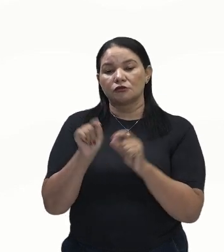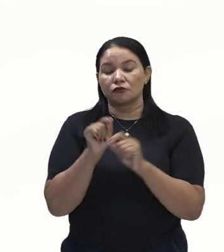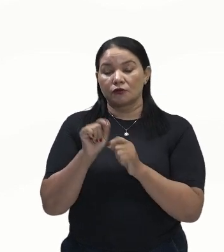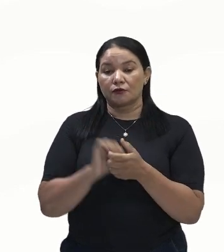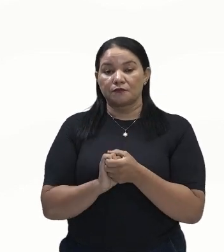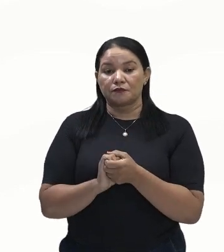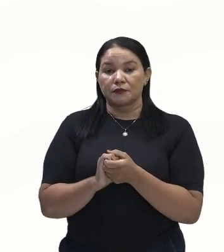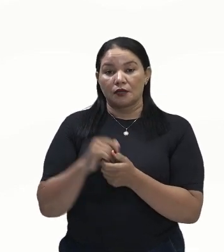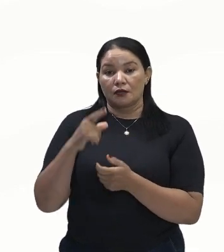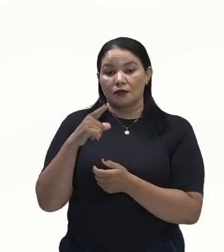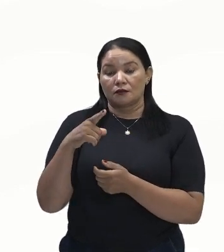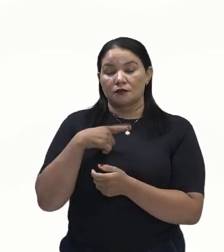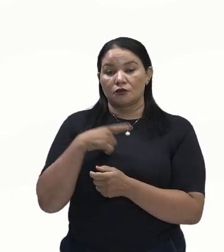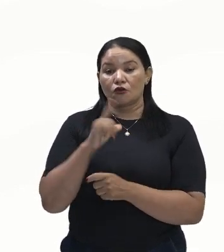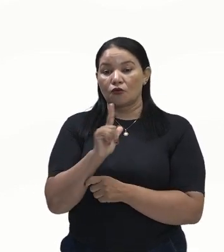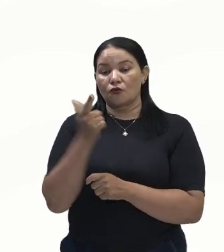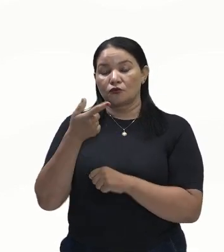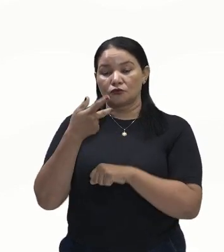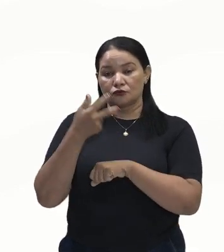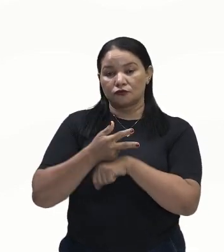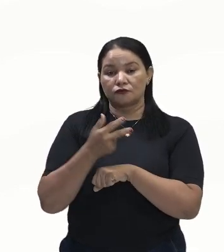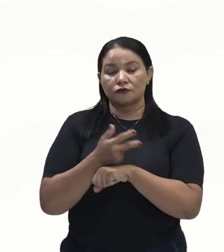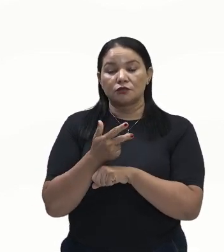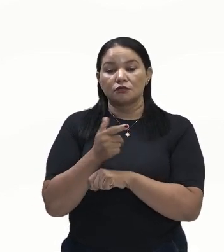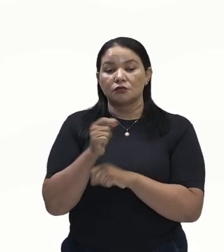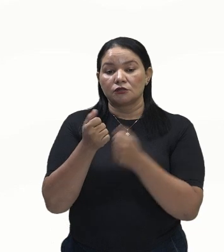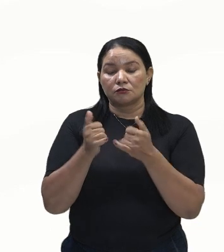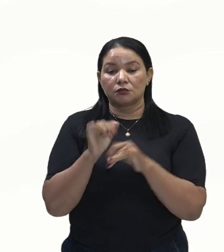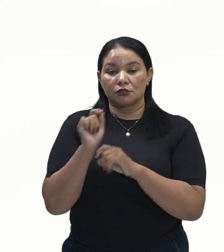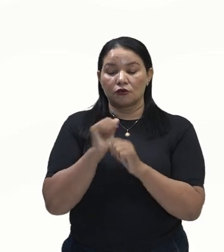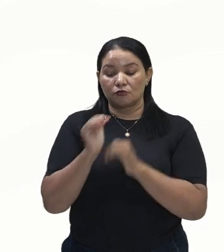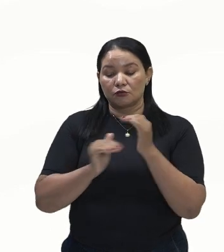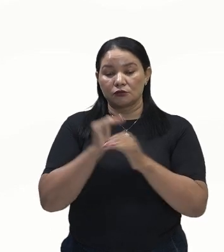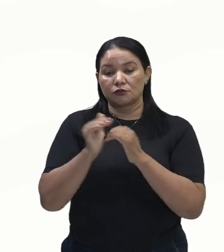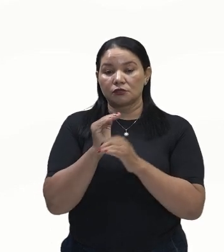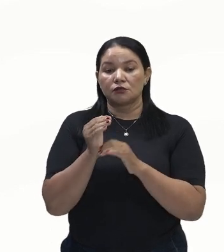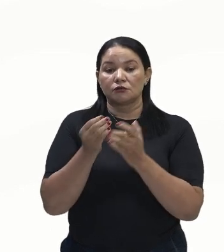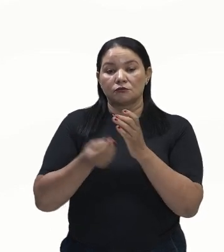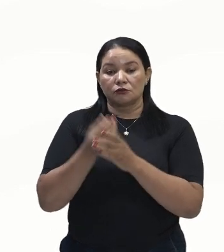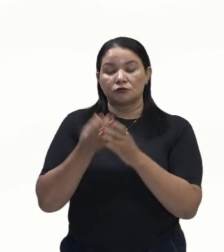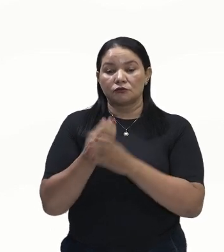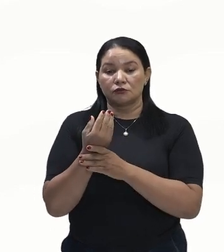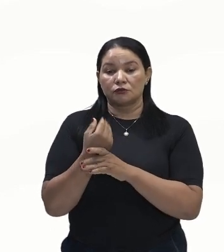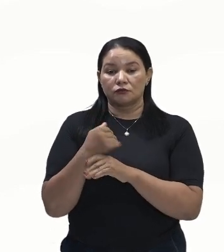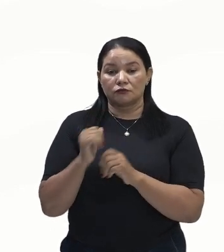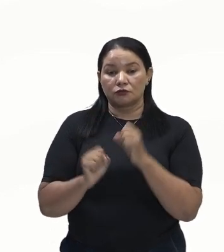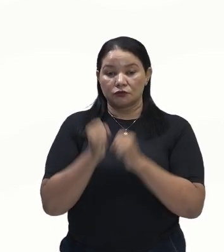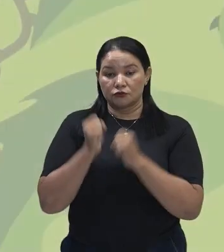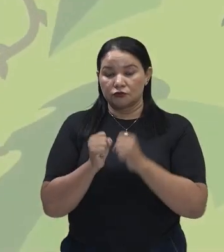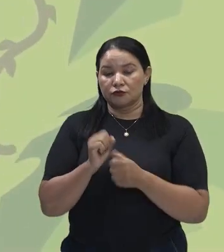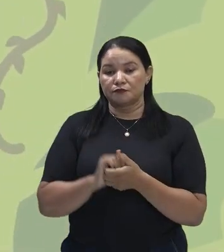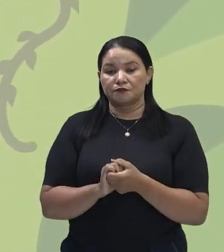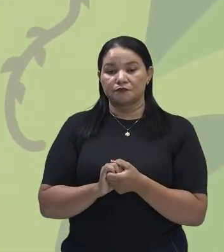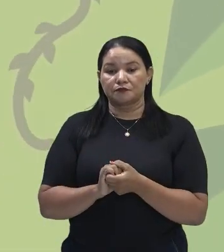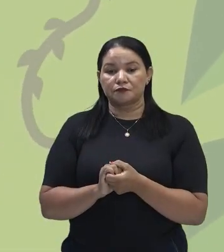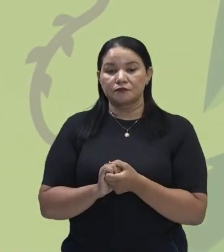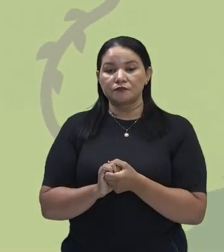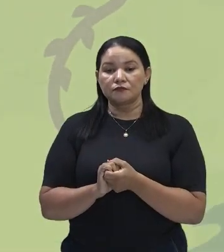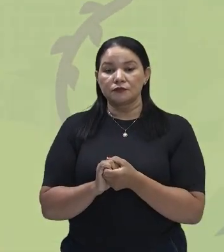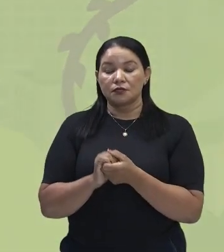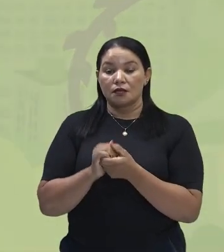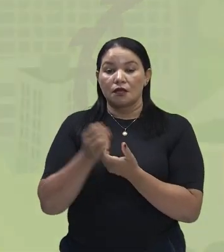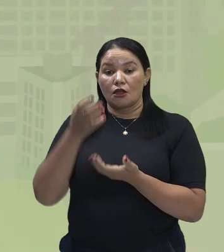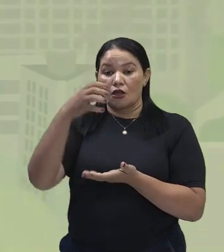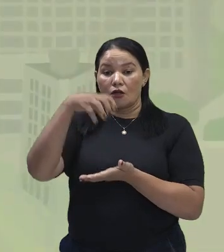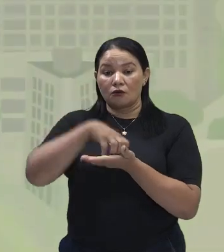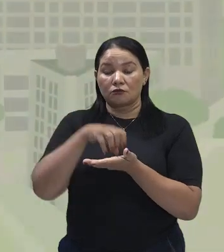trouxemos um outro VT que vai mostrar justamente esse processo da produção industrial. Olhem só. No coração da